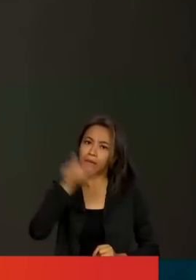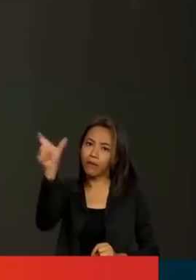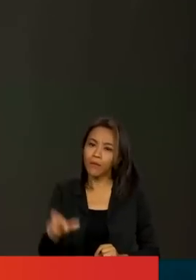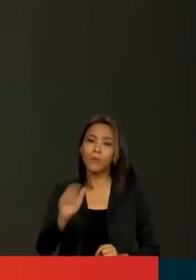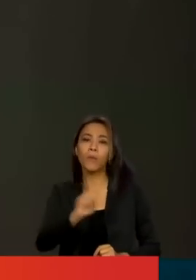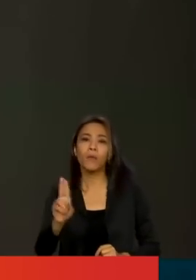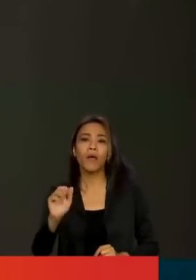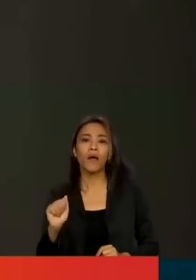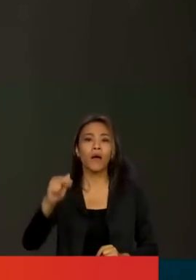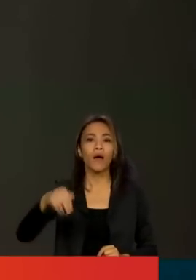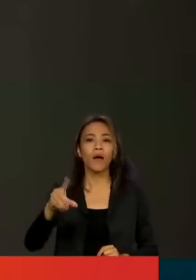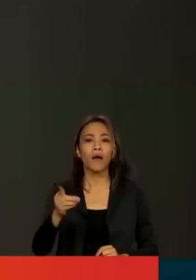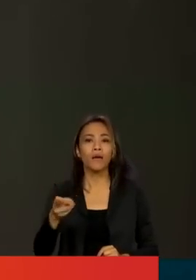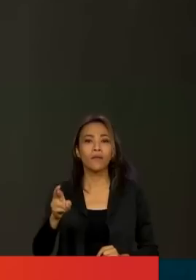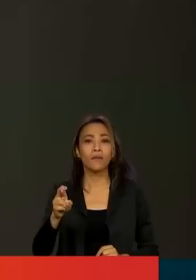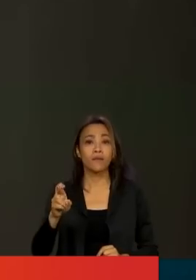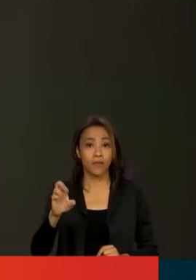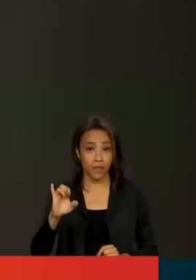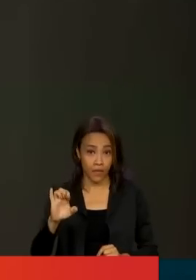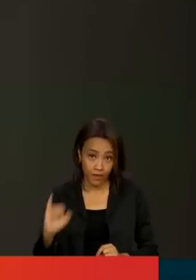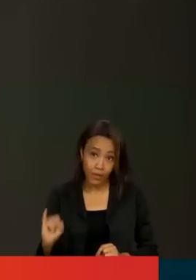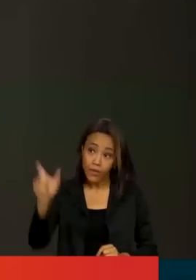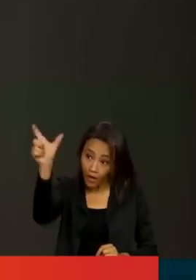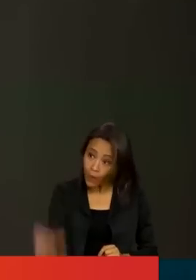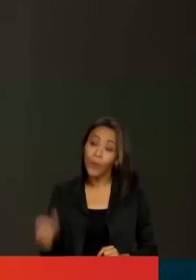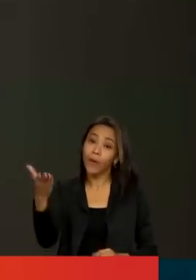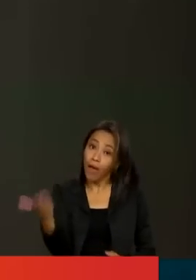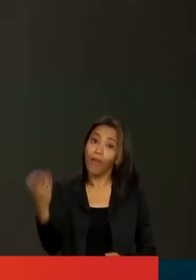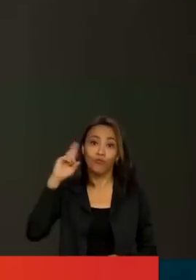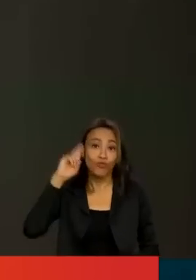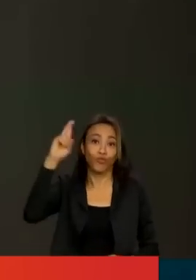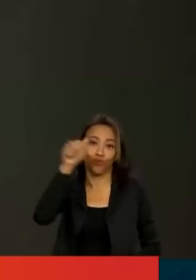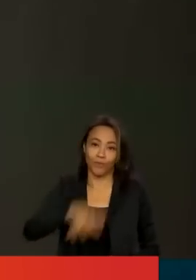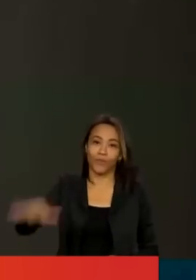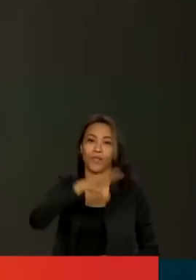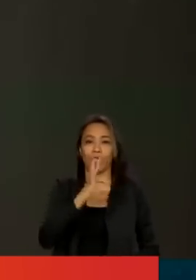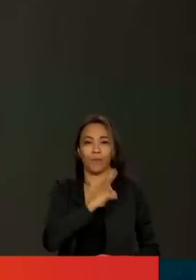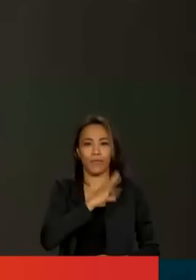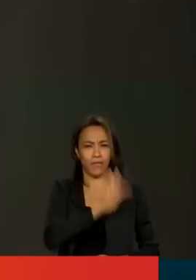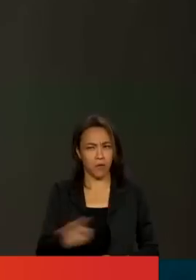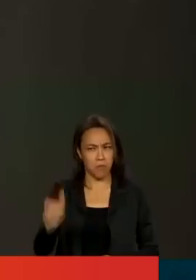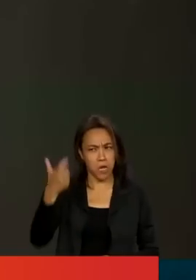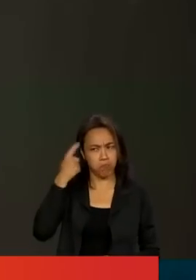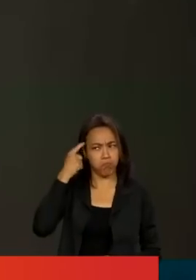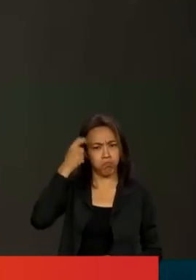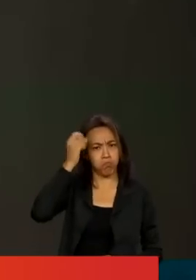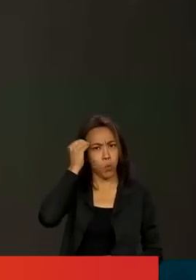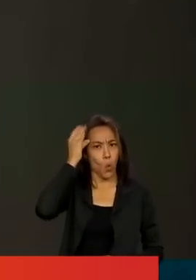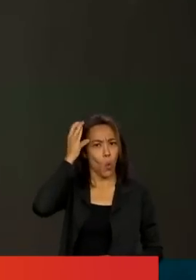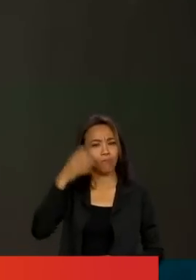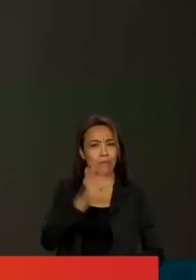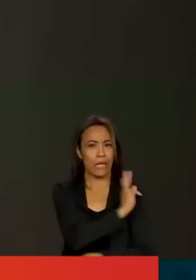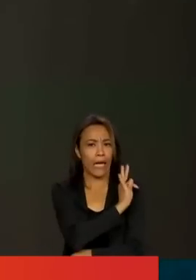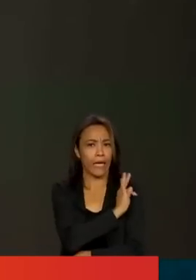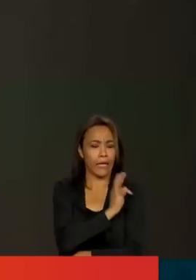Federal Não só é pela capacidade técnica do Delegado André mas também